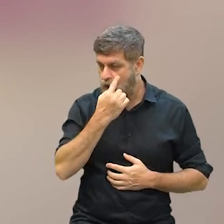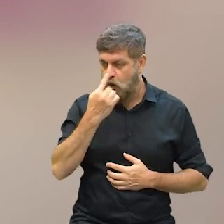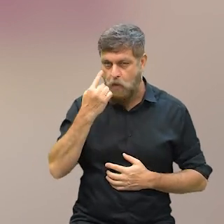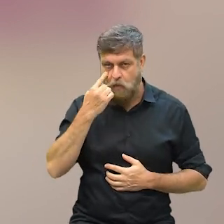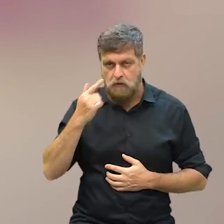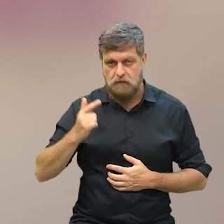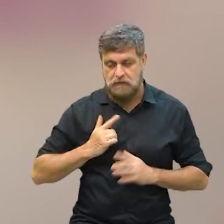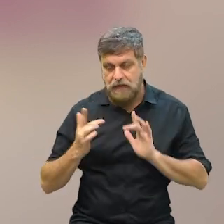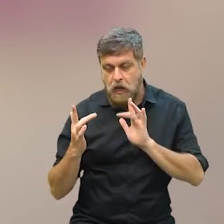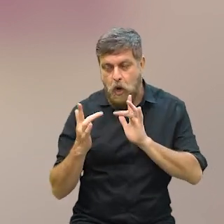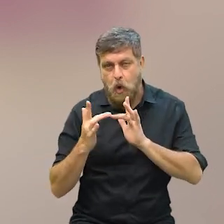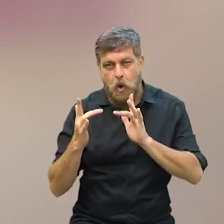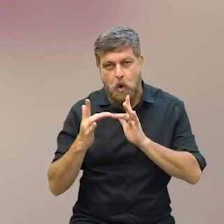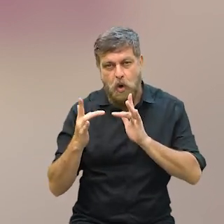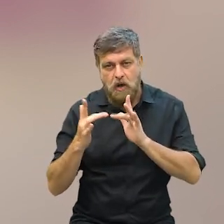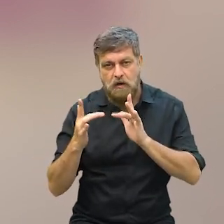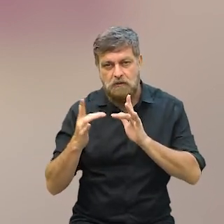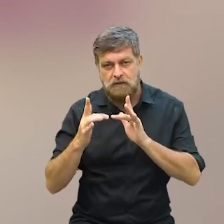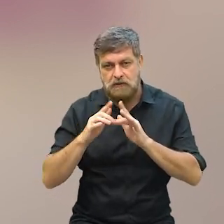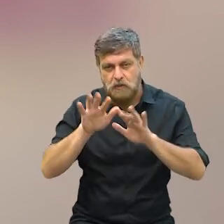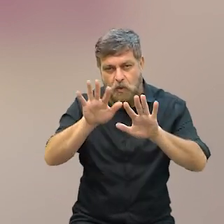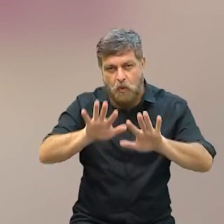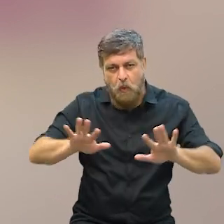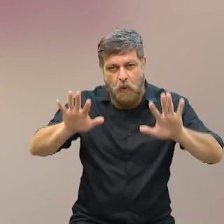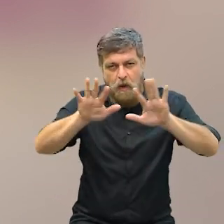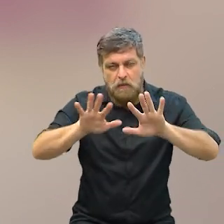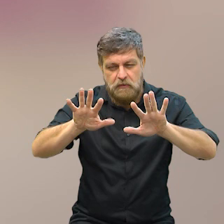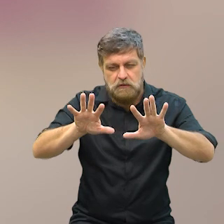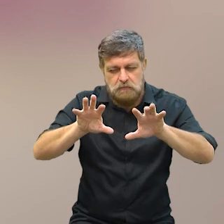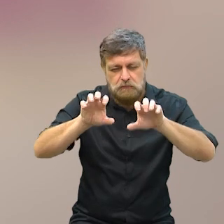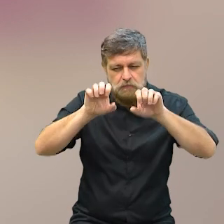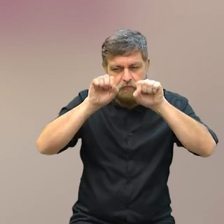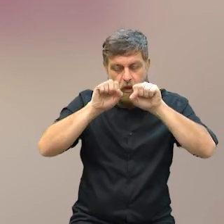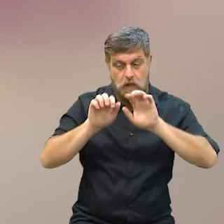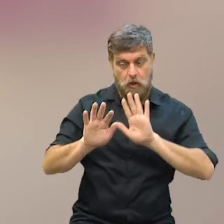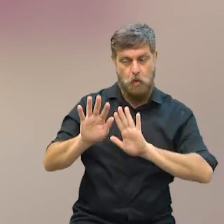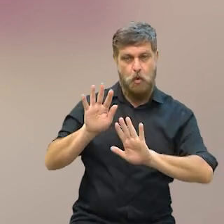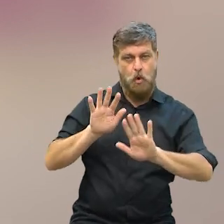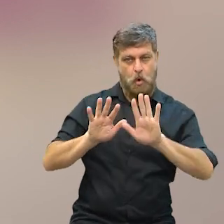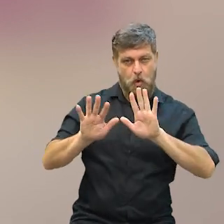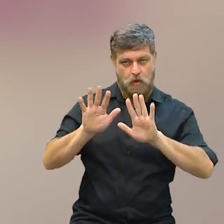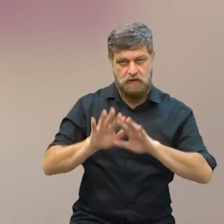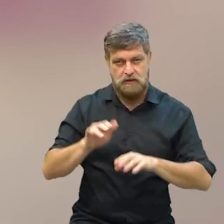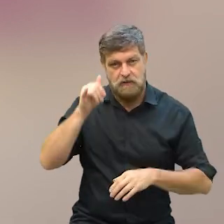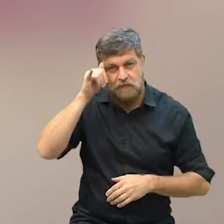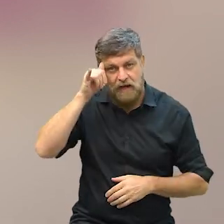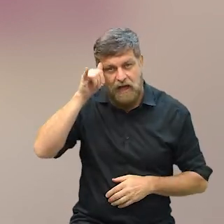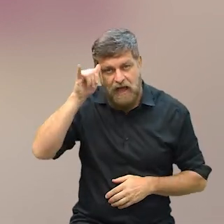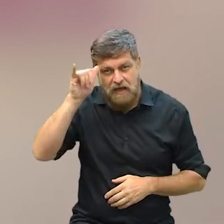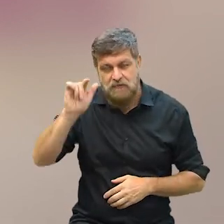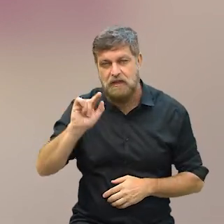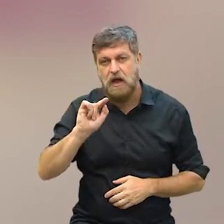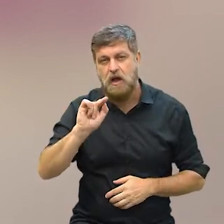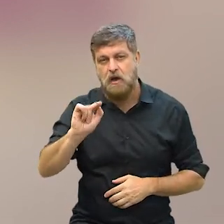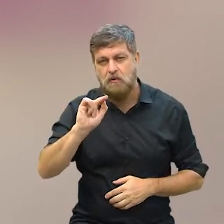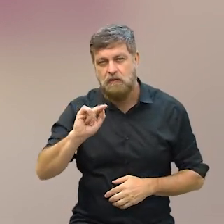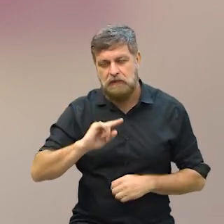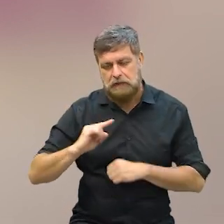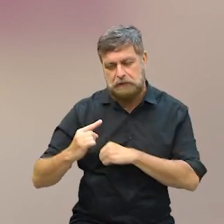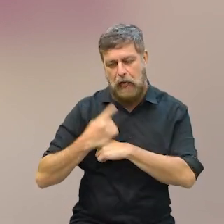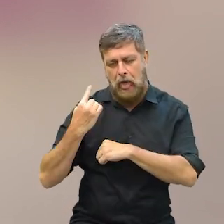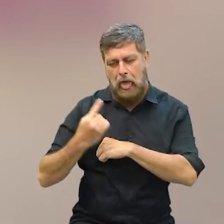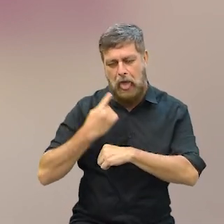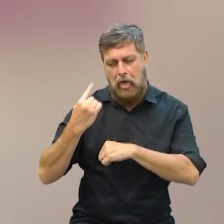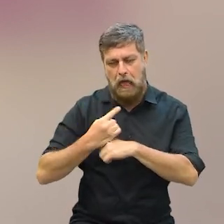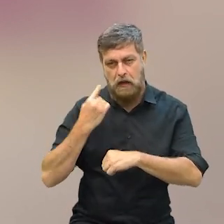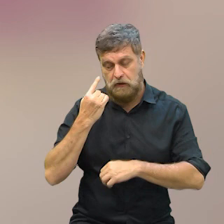muito que entra em contato muito com o ambiente. Então, tem que ter muito cuidado para evitar realmente